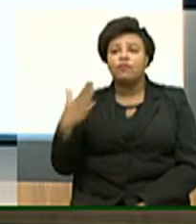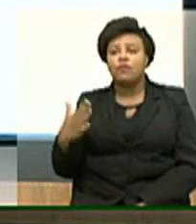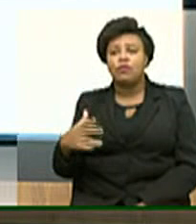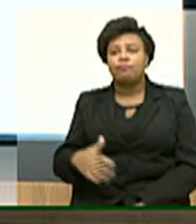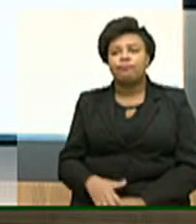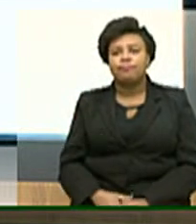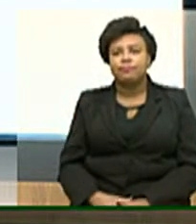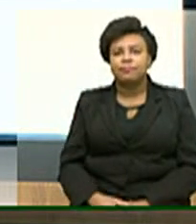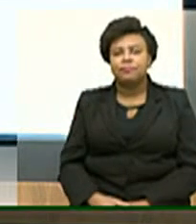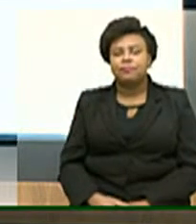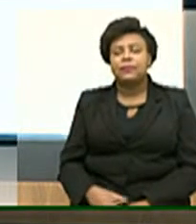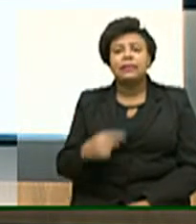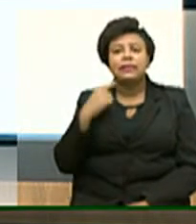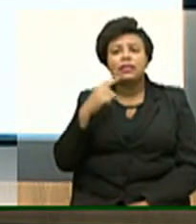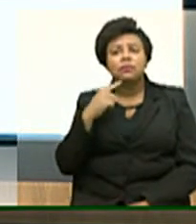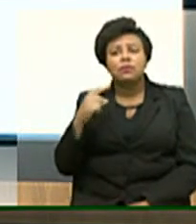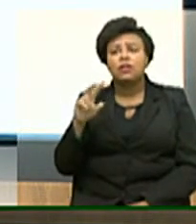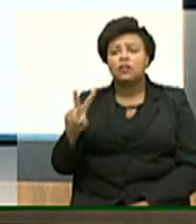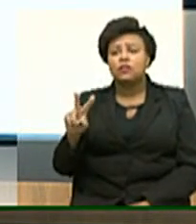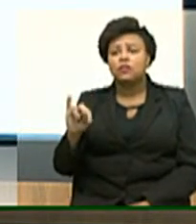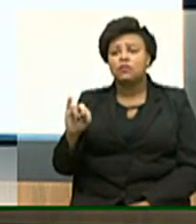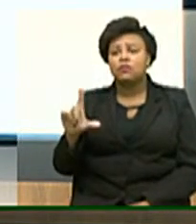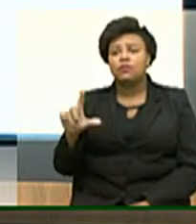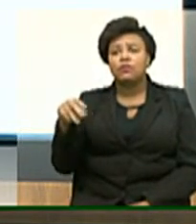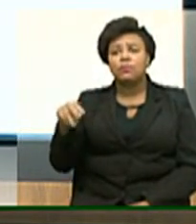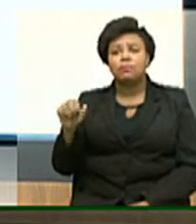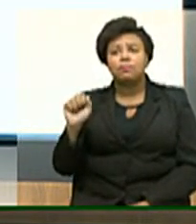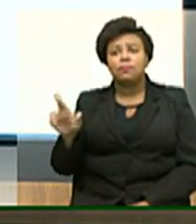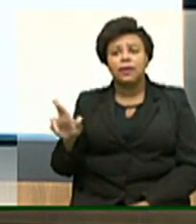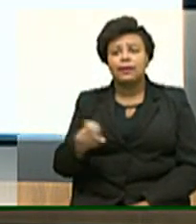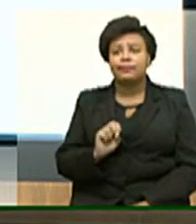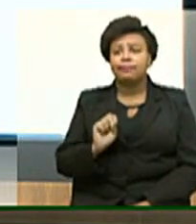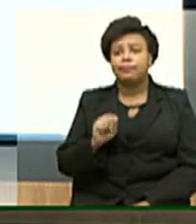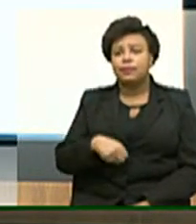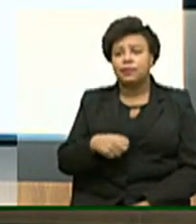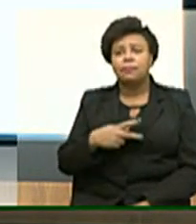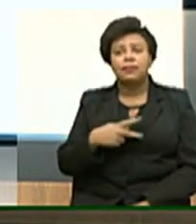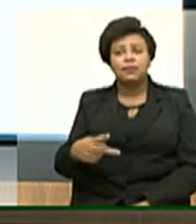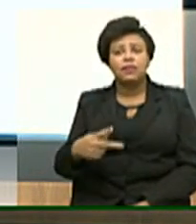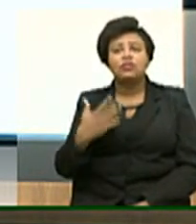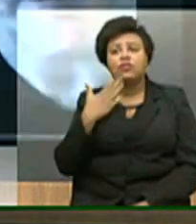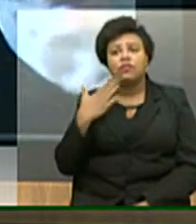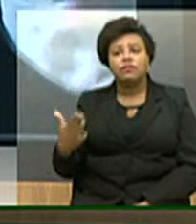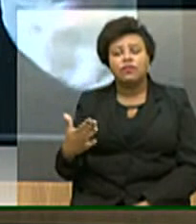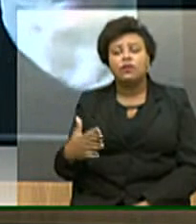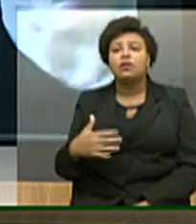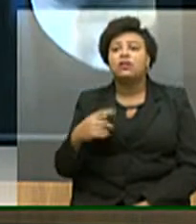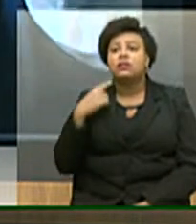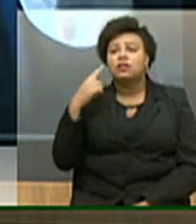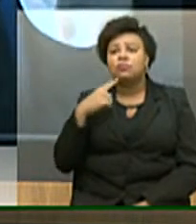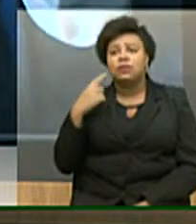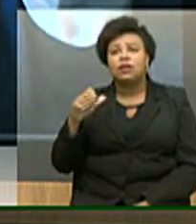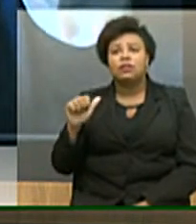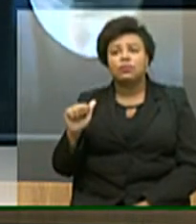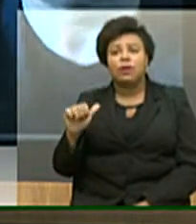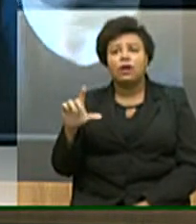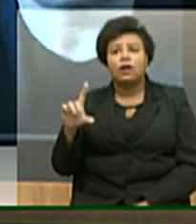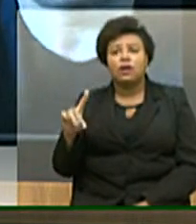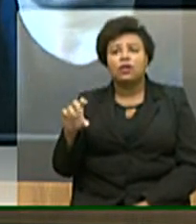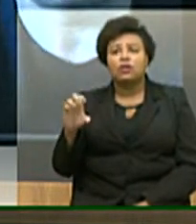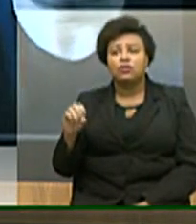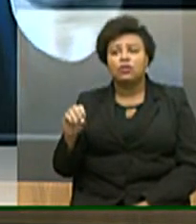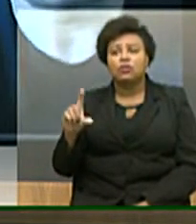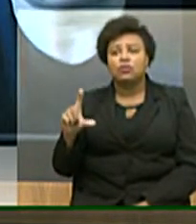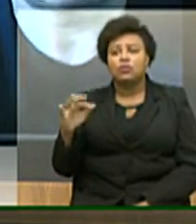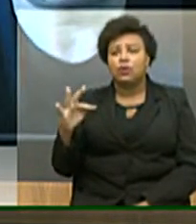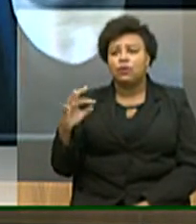senhor presidente. Ok. Deputado Vilmar Zanquim. Sim, presidente, favorável. Deputado Brito. Voto a favor,